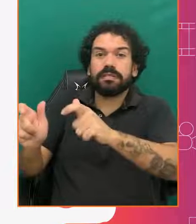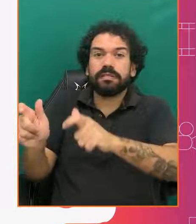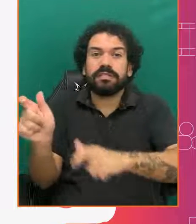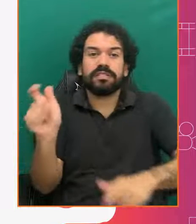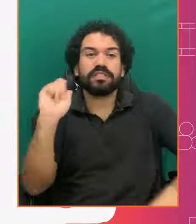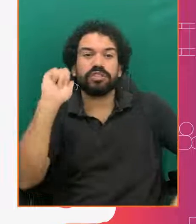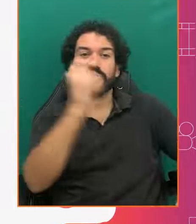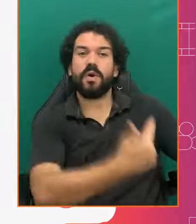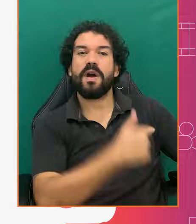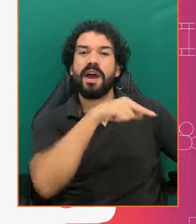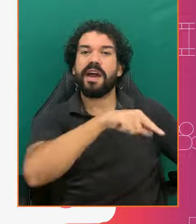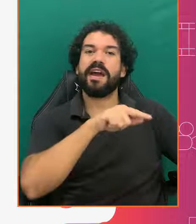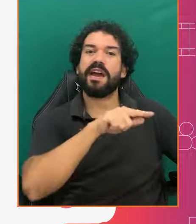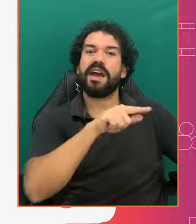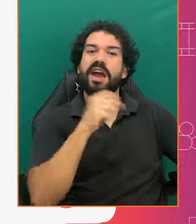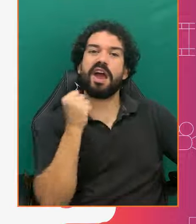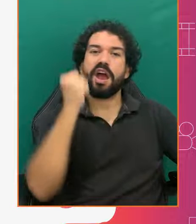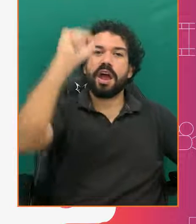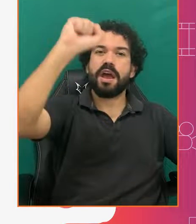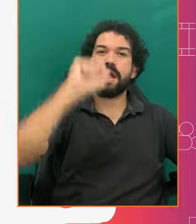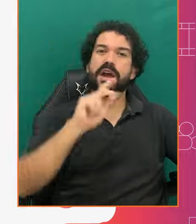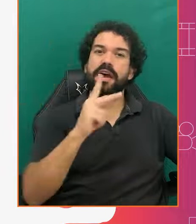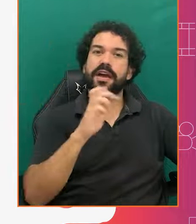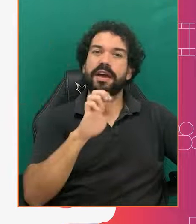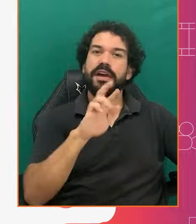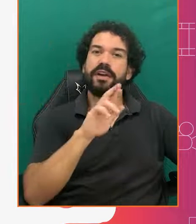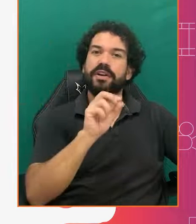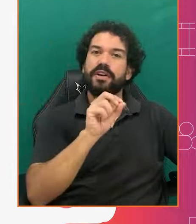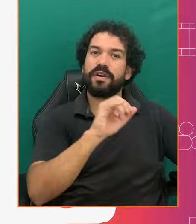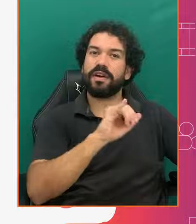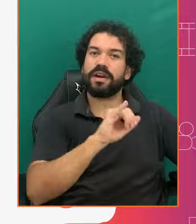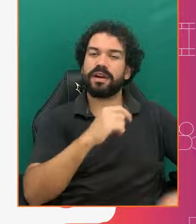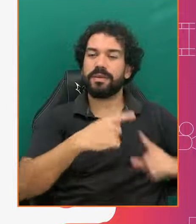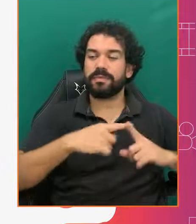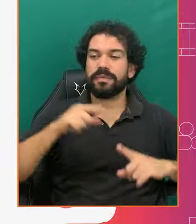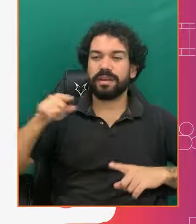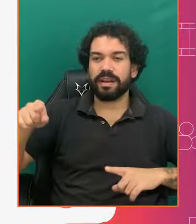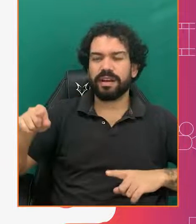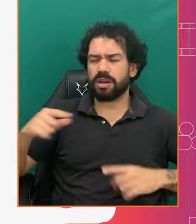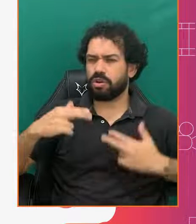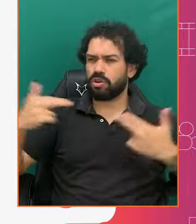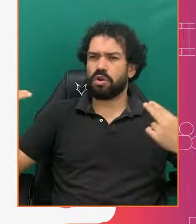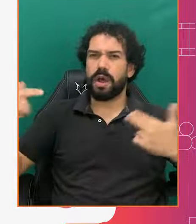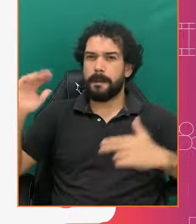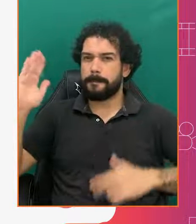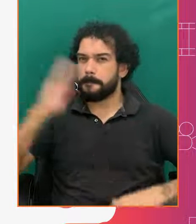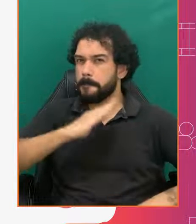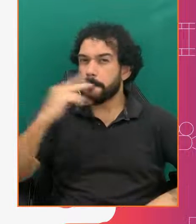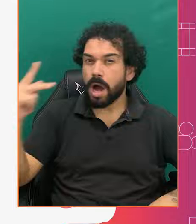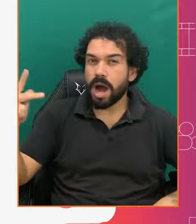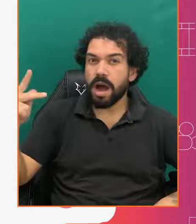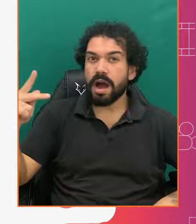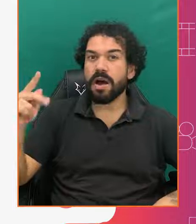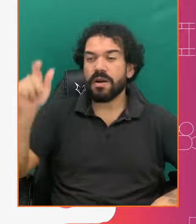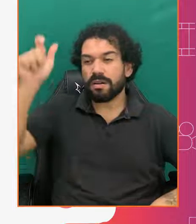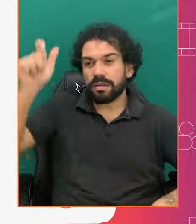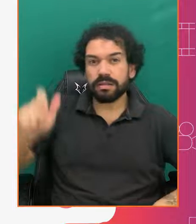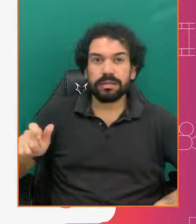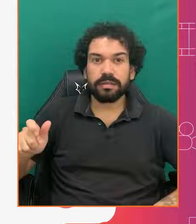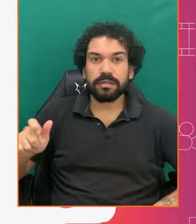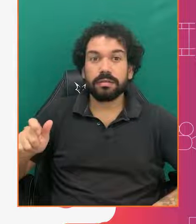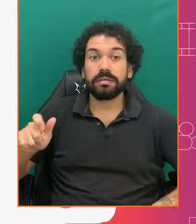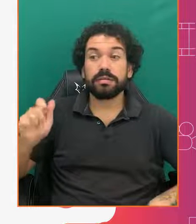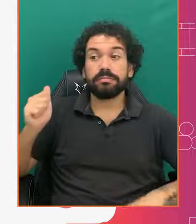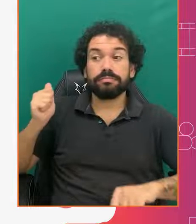que o herói, porque para compensar a sua má índole, as atitudes ruins que o